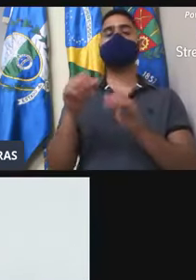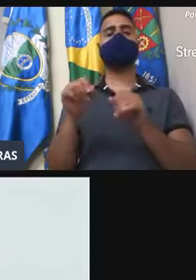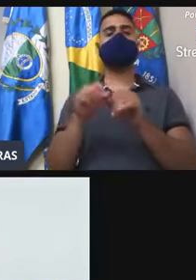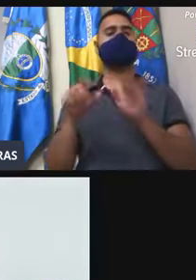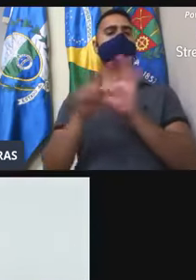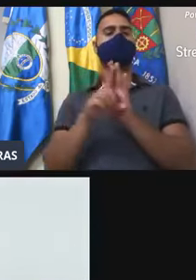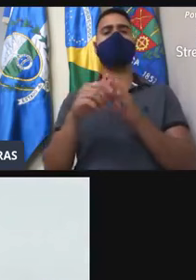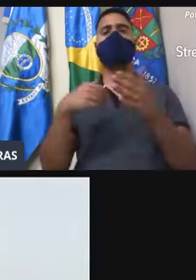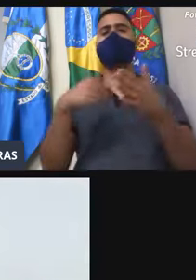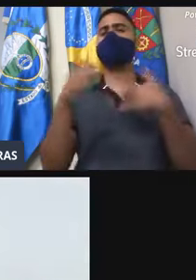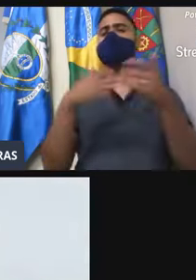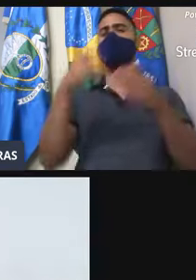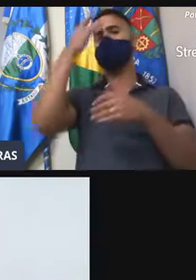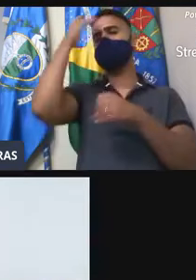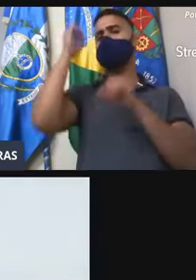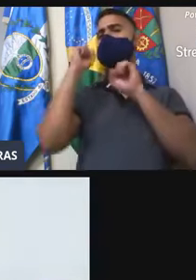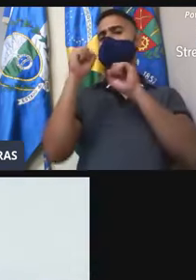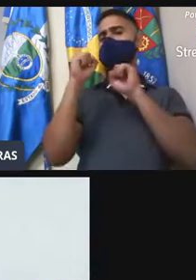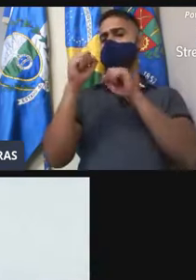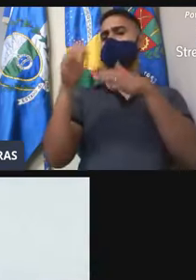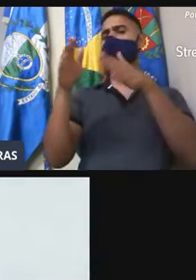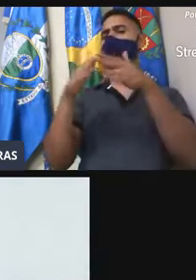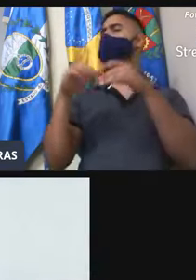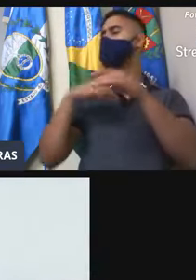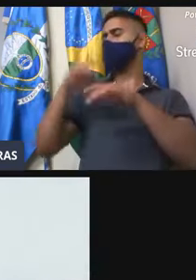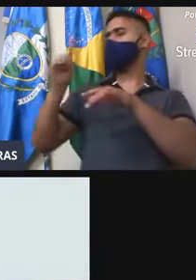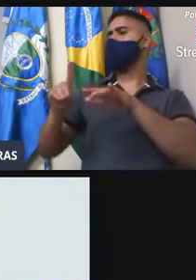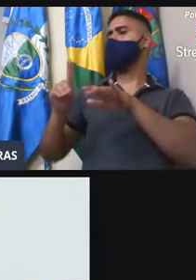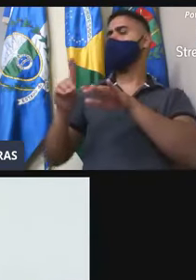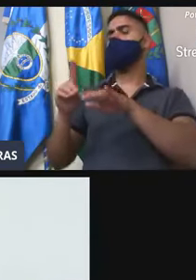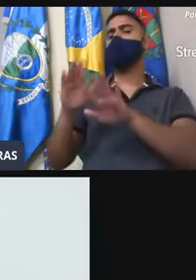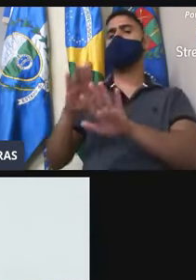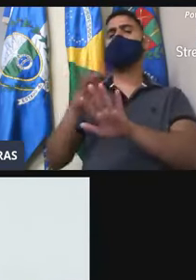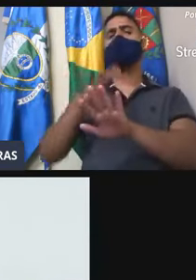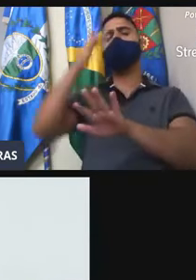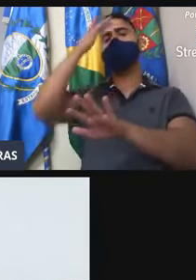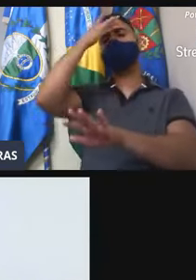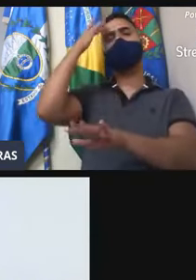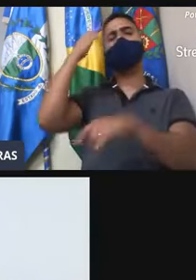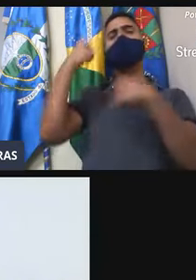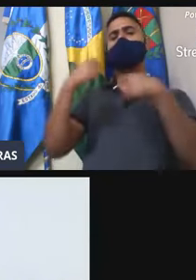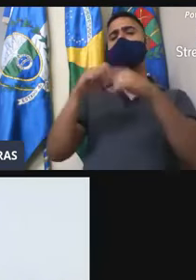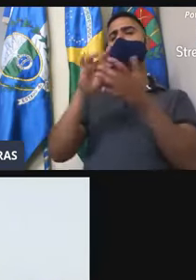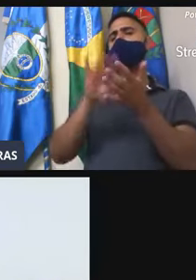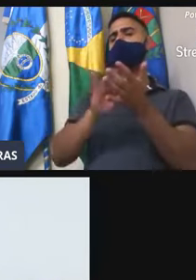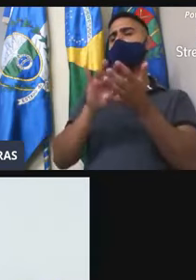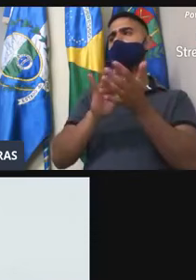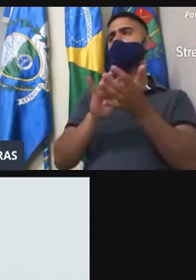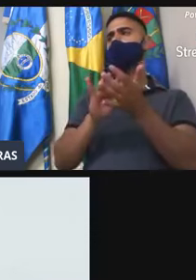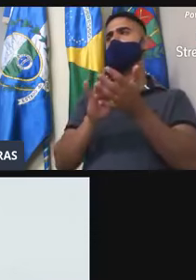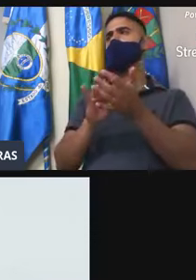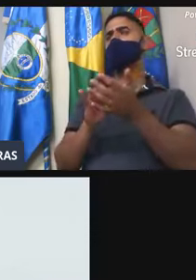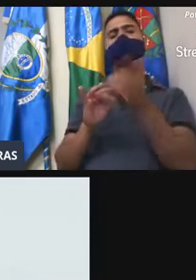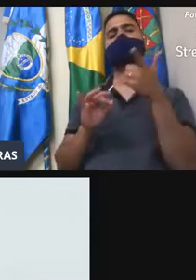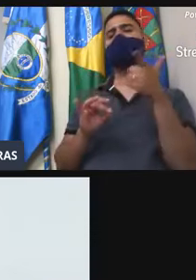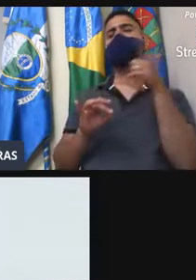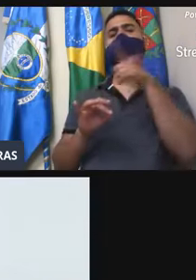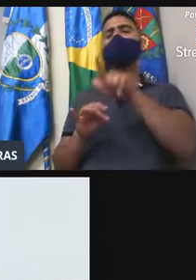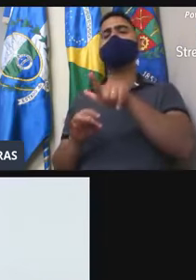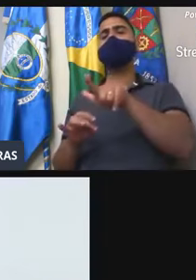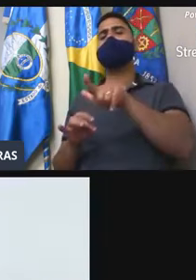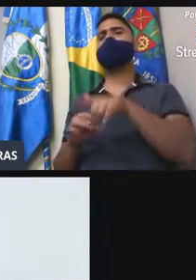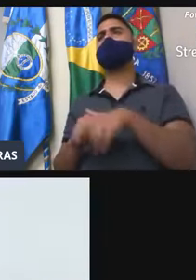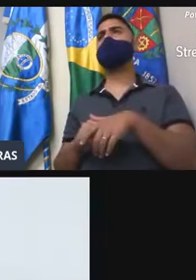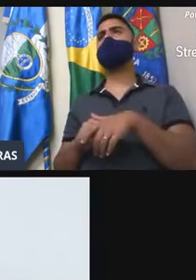qualquer um poderia pedir. E não deixa de ser direito. Mas, às vezes, uma pessoa que realmente necessita não vai ter a